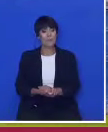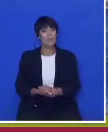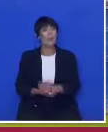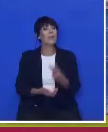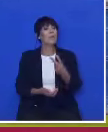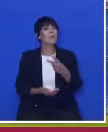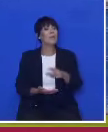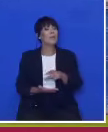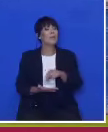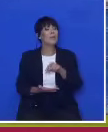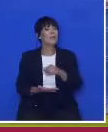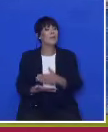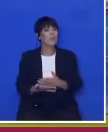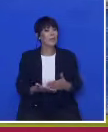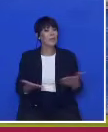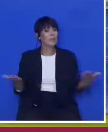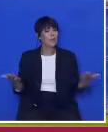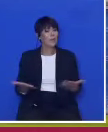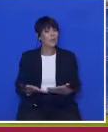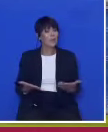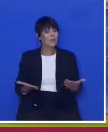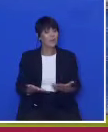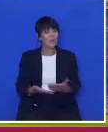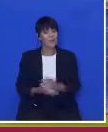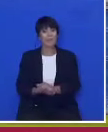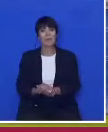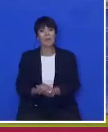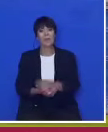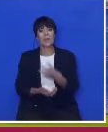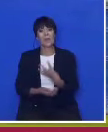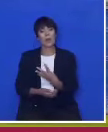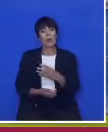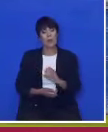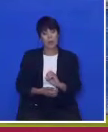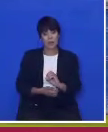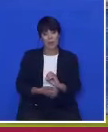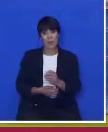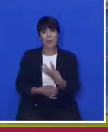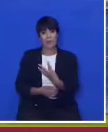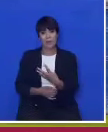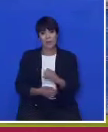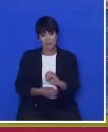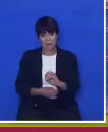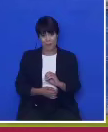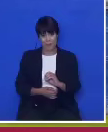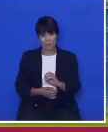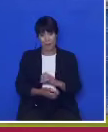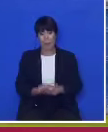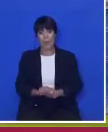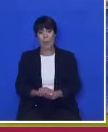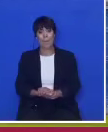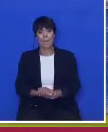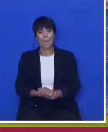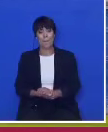Começando o segundo sorteio da dupla cena. Bola branca número 40. Branca 40.